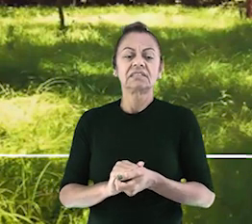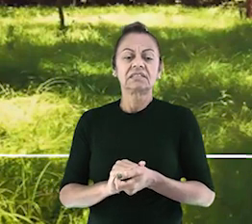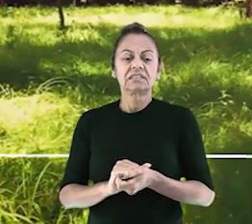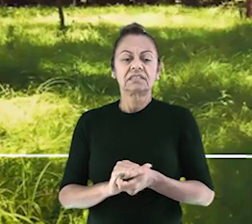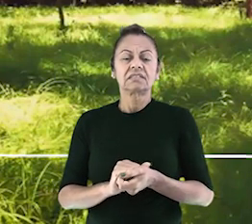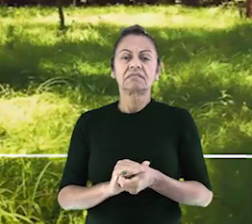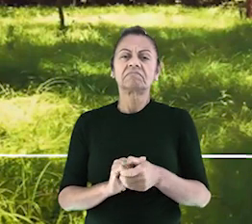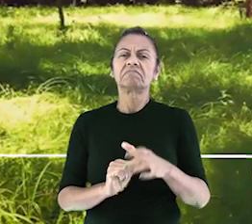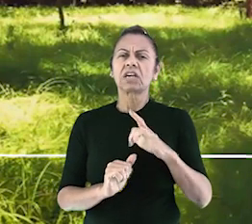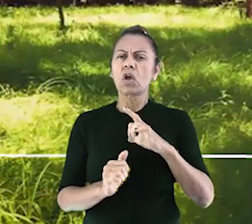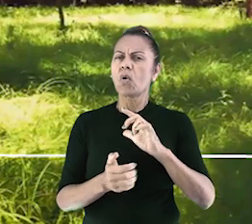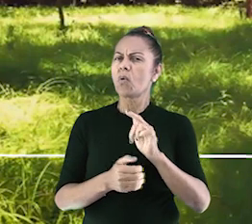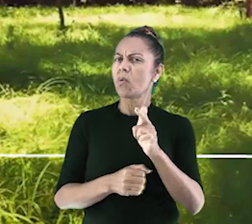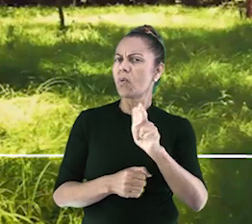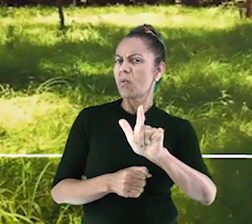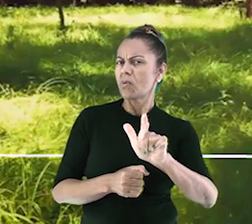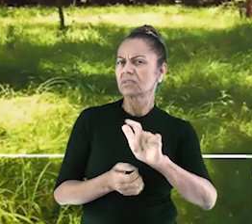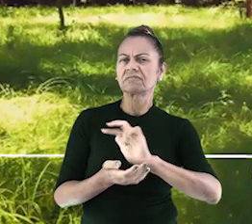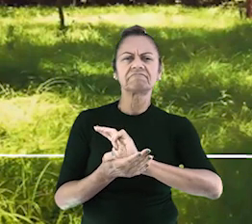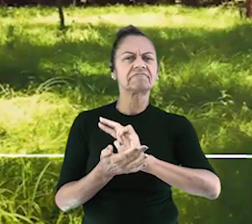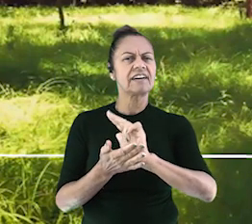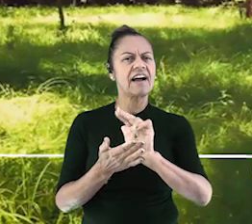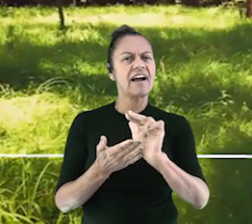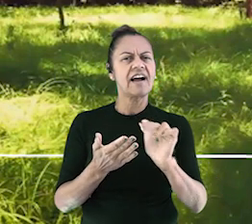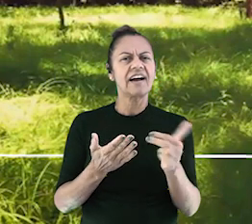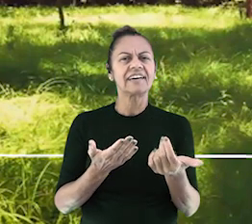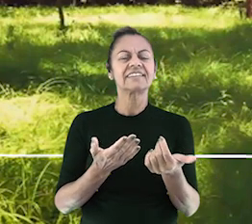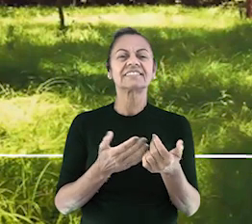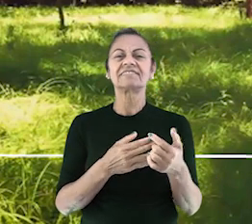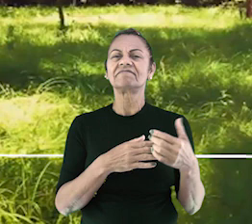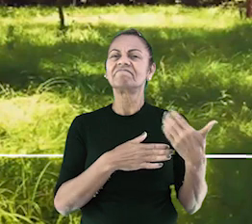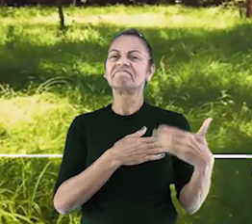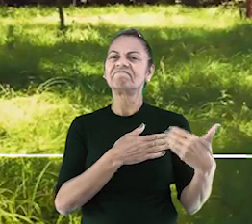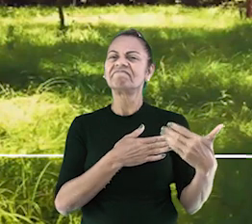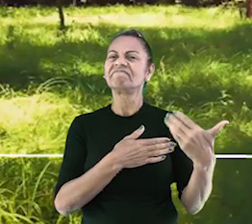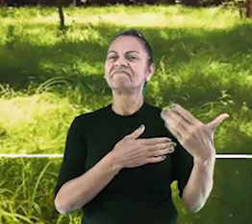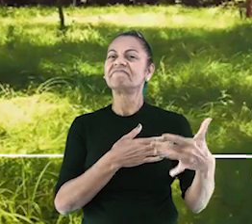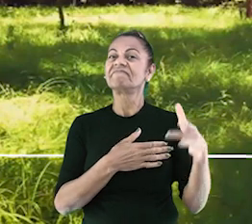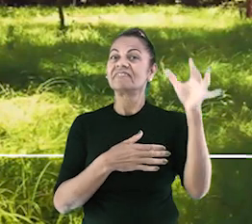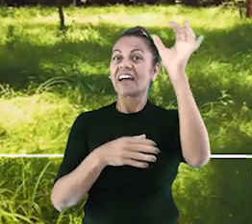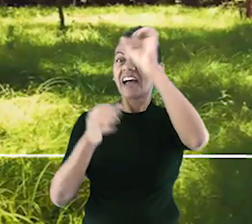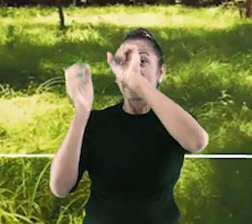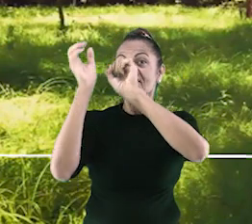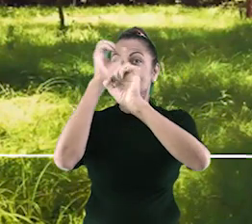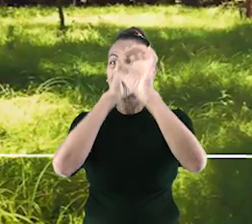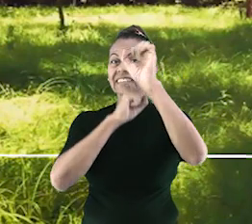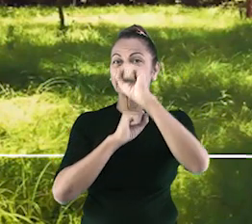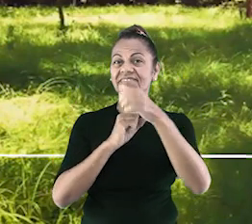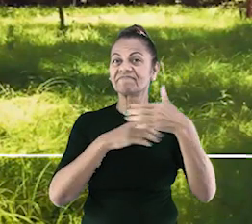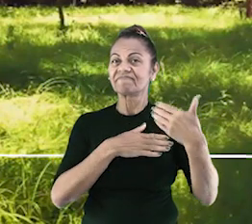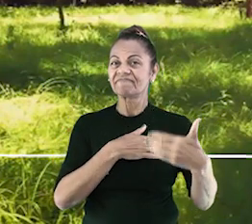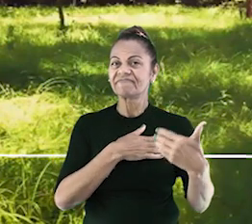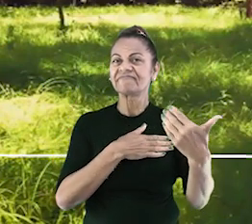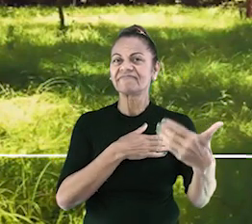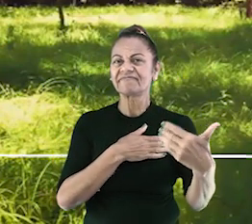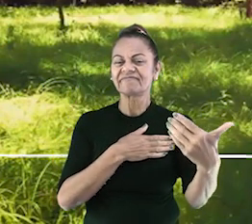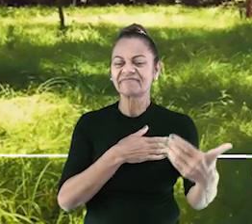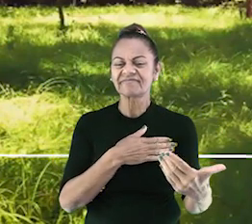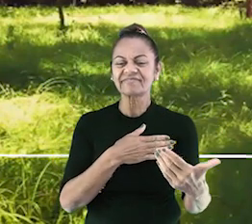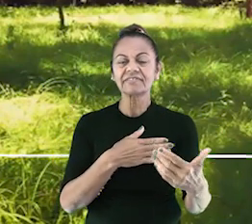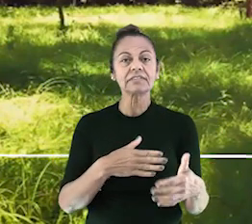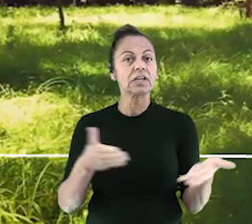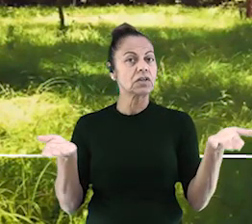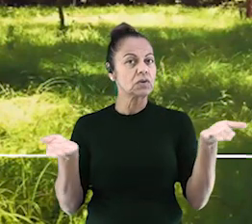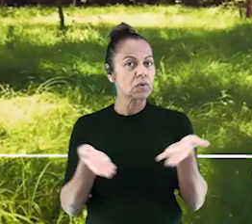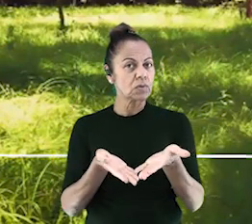Outras ainda não sabemos, mas um dia iremos aprender. E na brincadeira